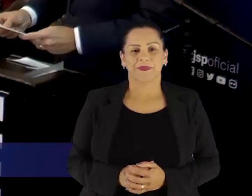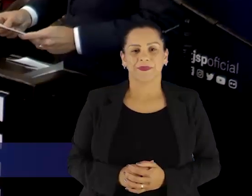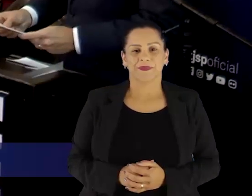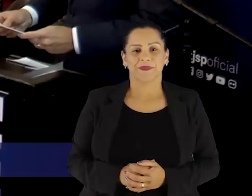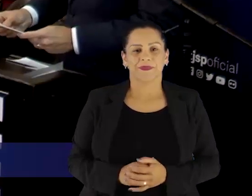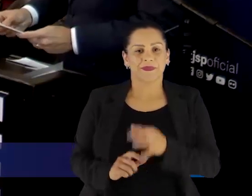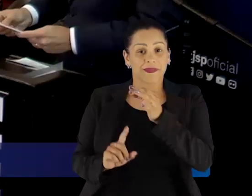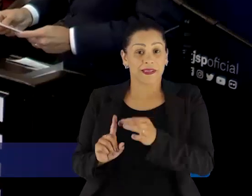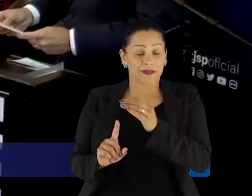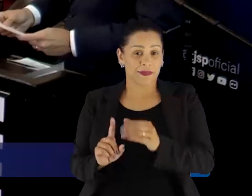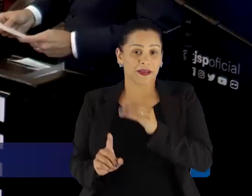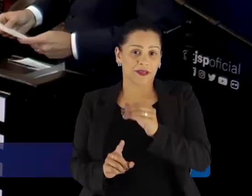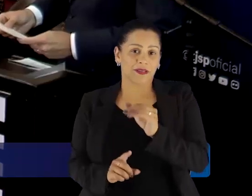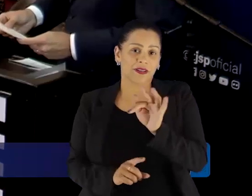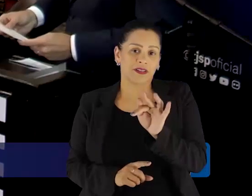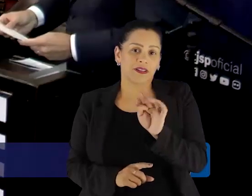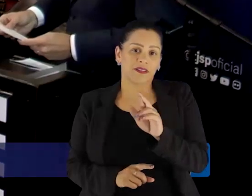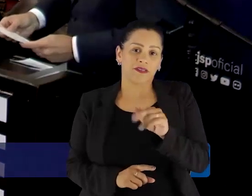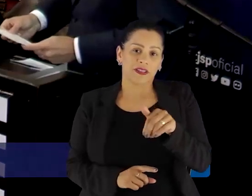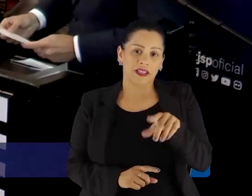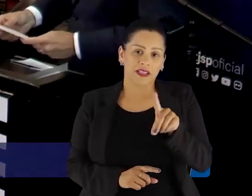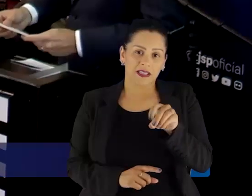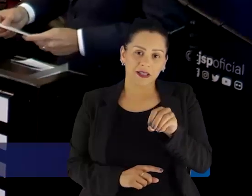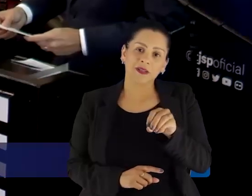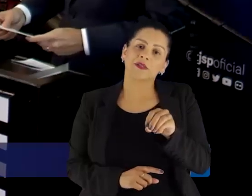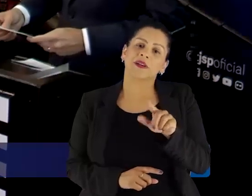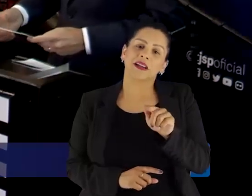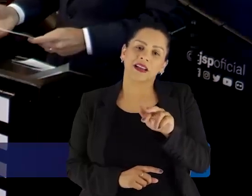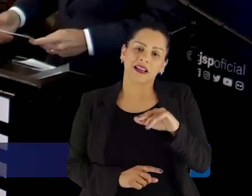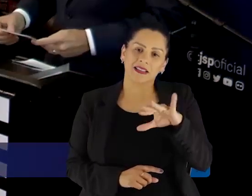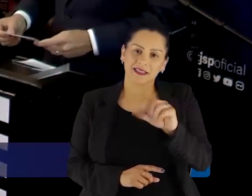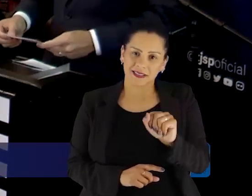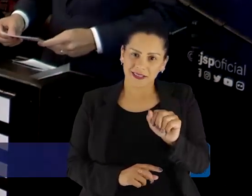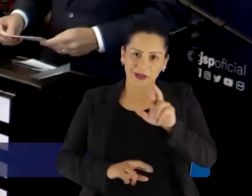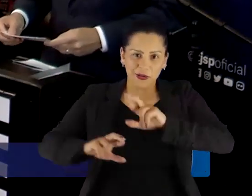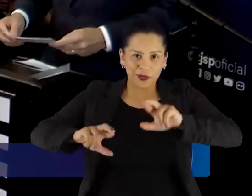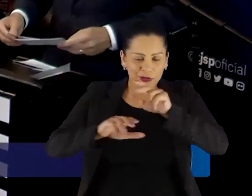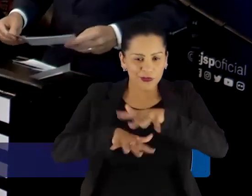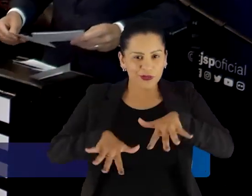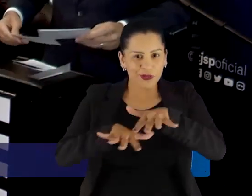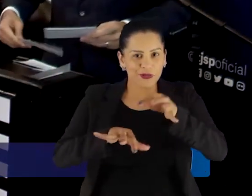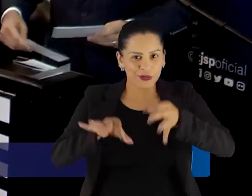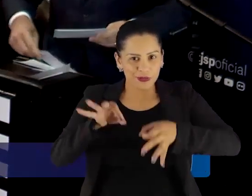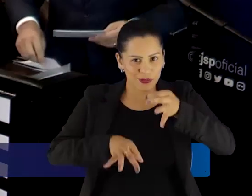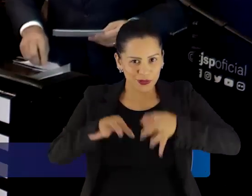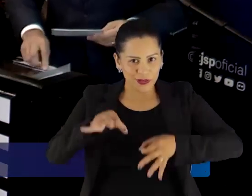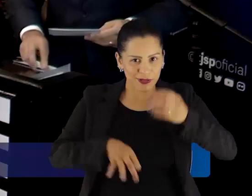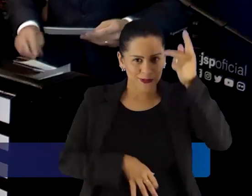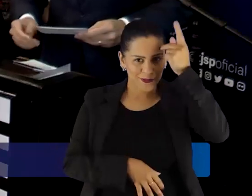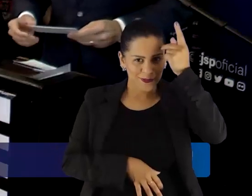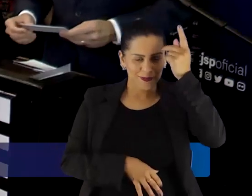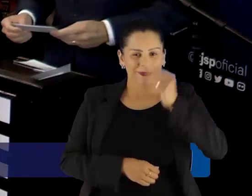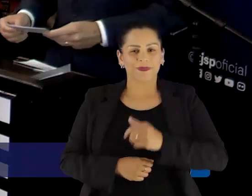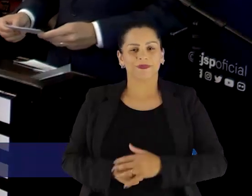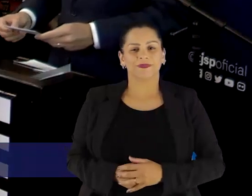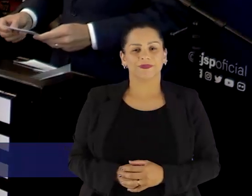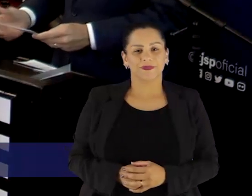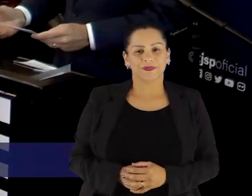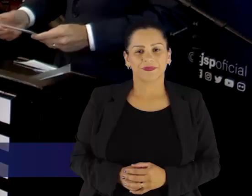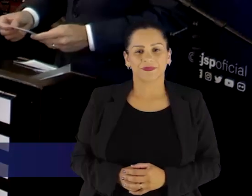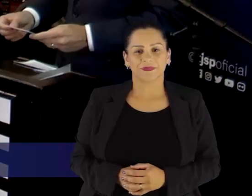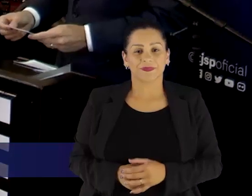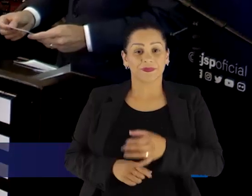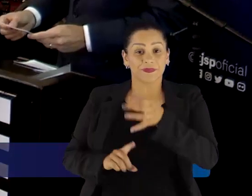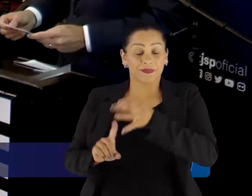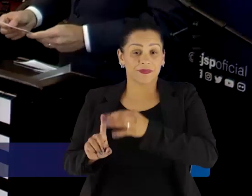chamados embargador Fernando Antônio Torres Garcia início com corregedor-geral de Justiça de São Paulo